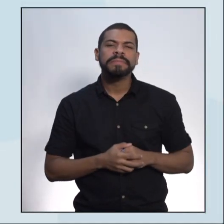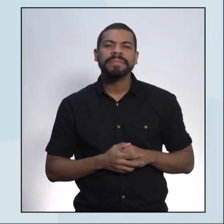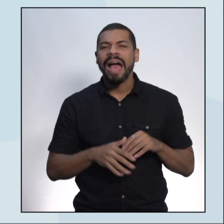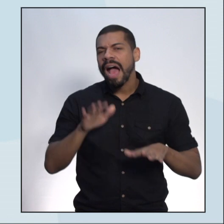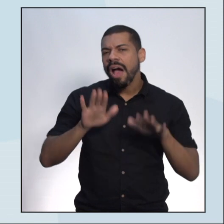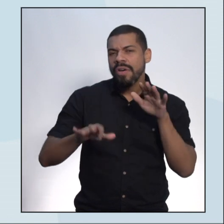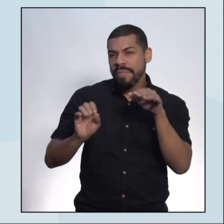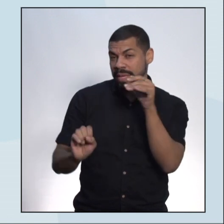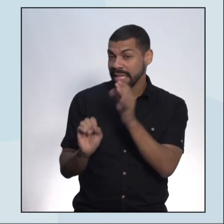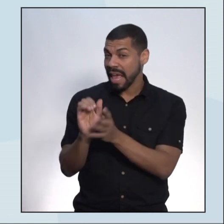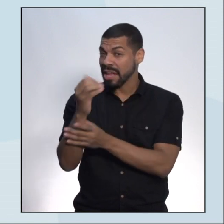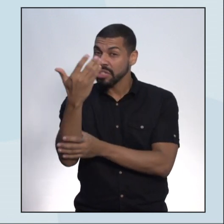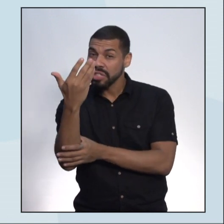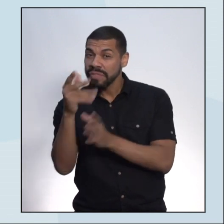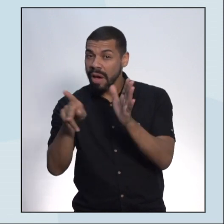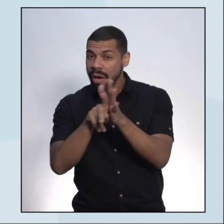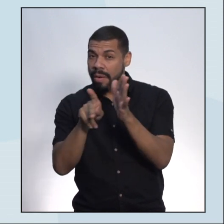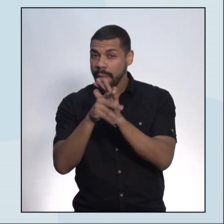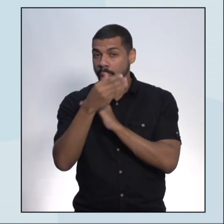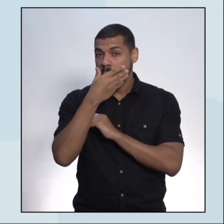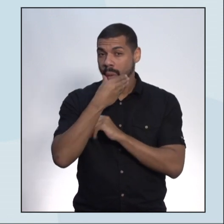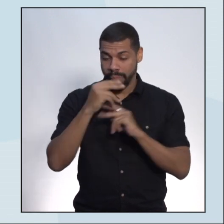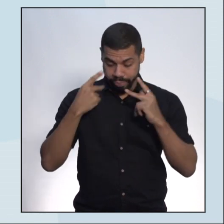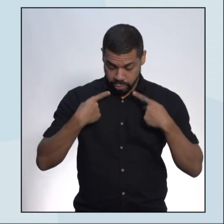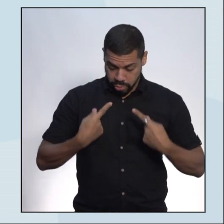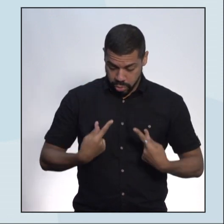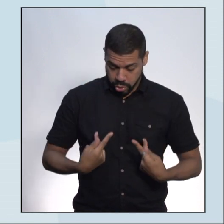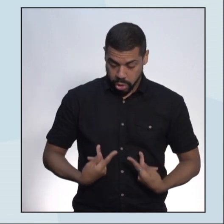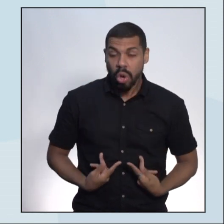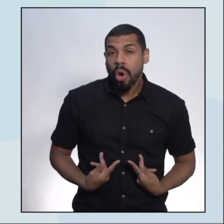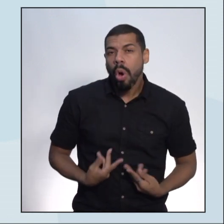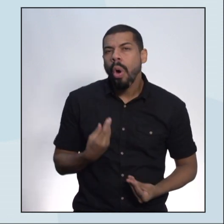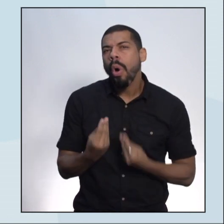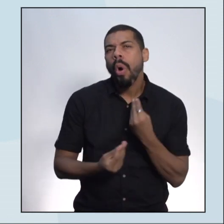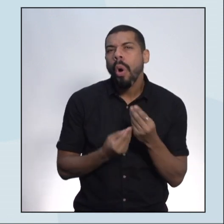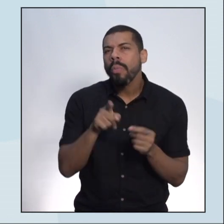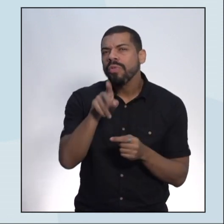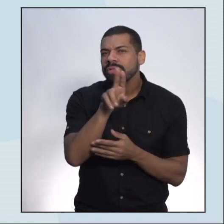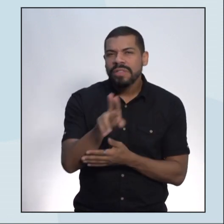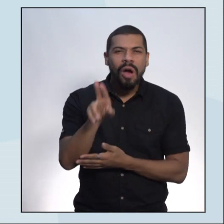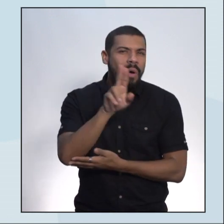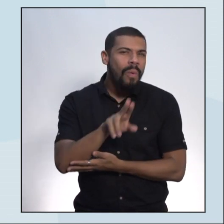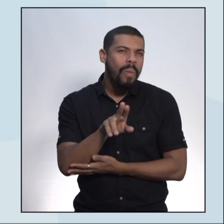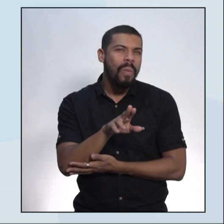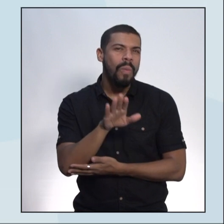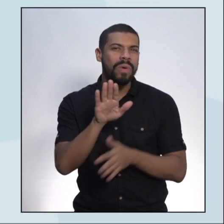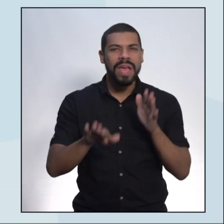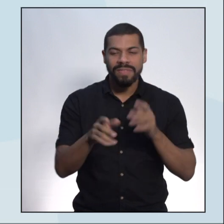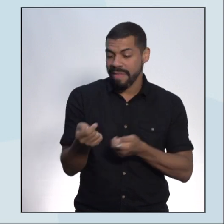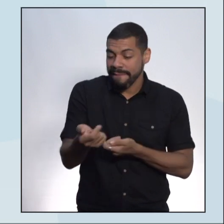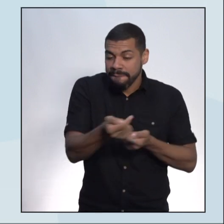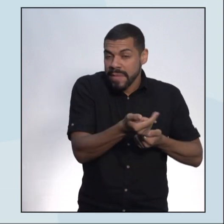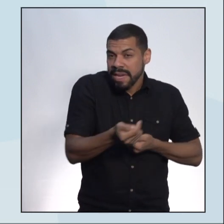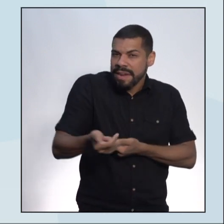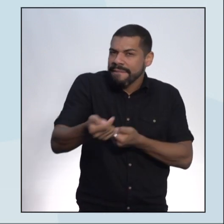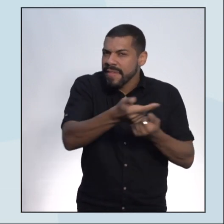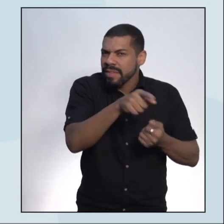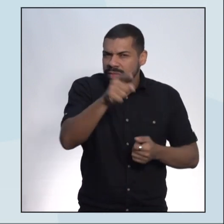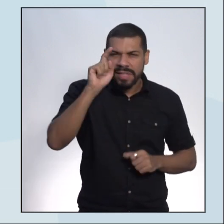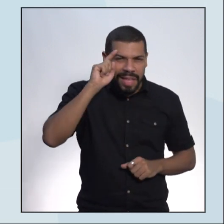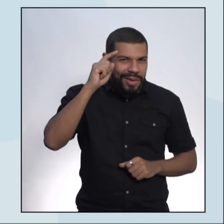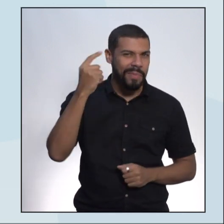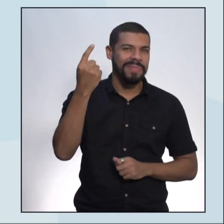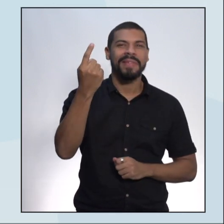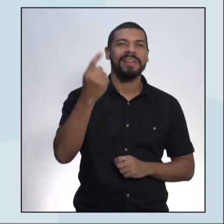soluções criativas inventadas pelo homem, da qual hoje você faz uso, ou que você se beneficia? Você tem uma